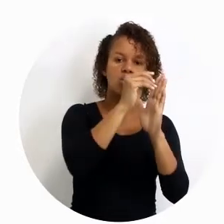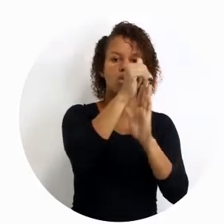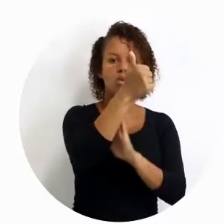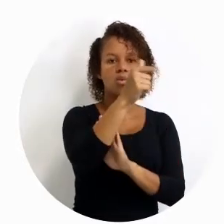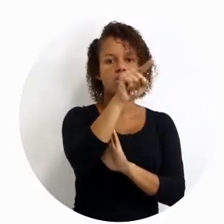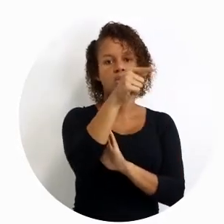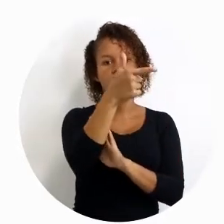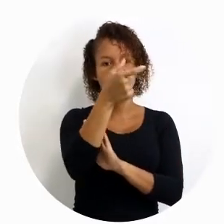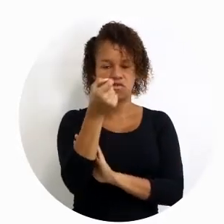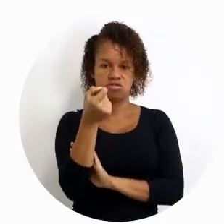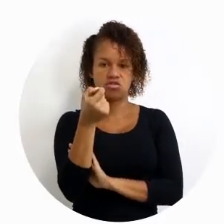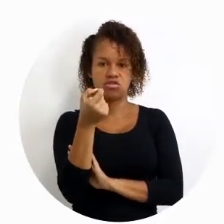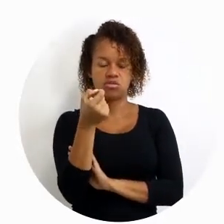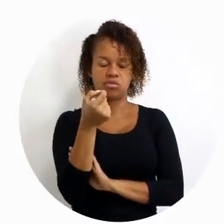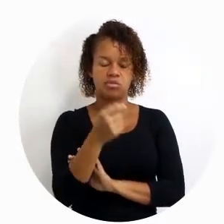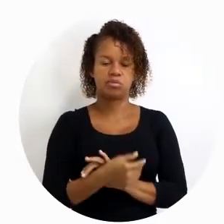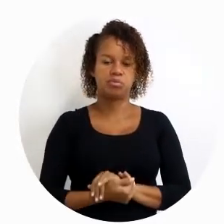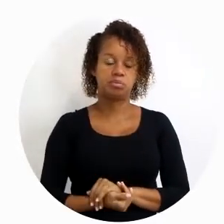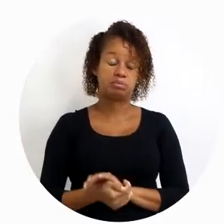1,20.